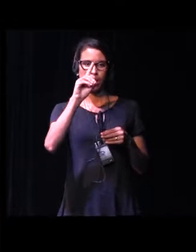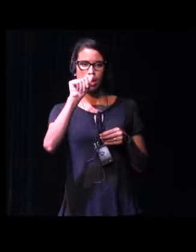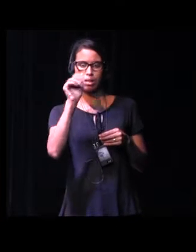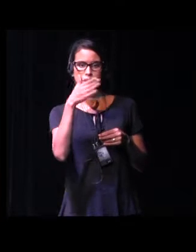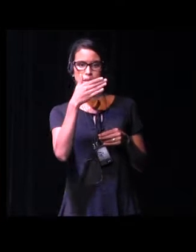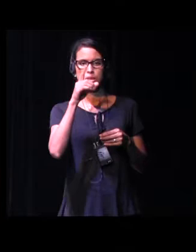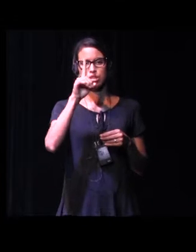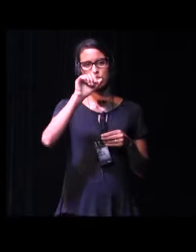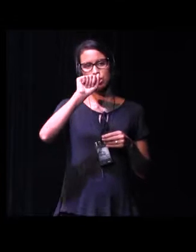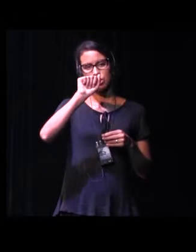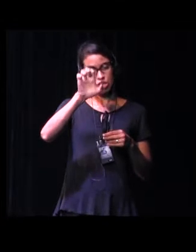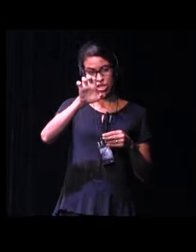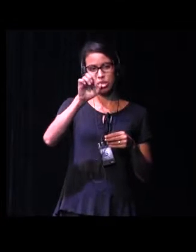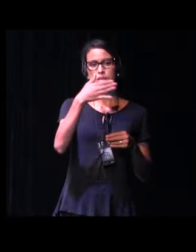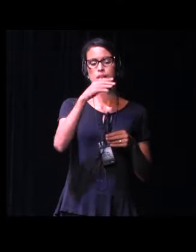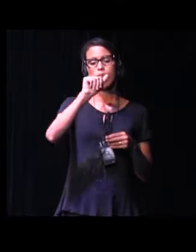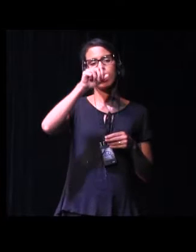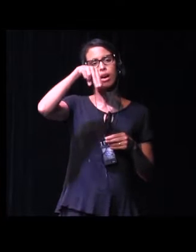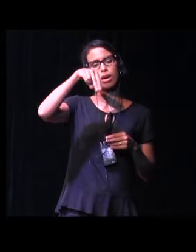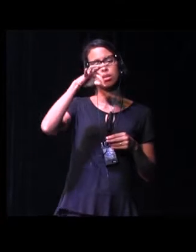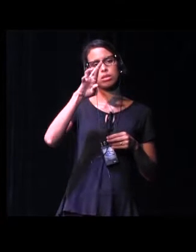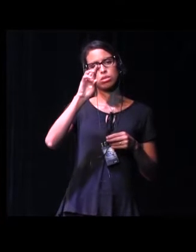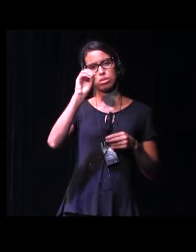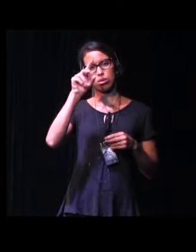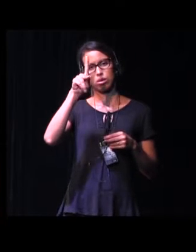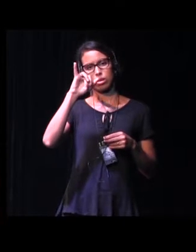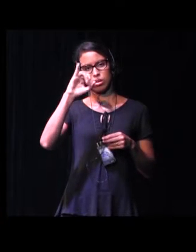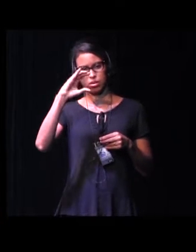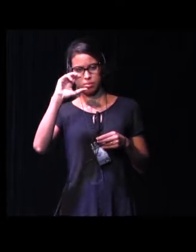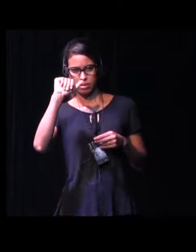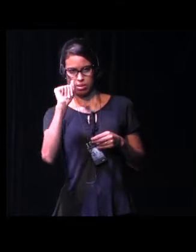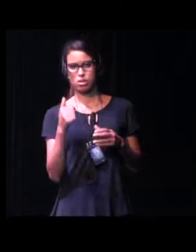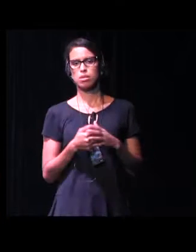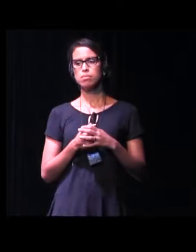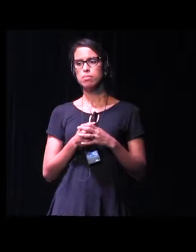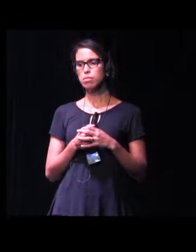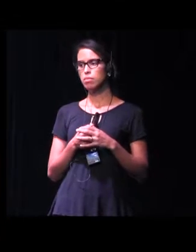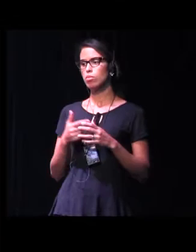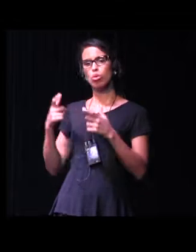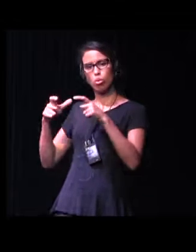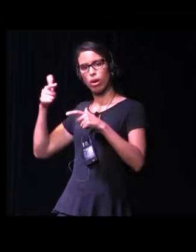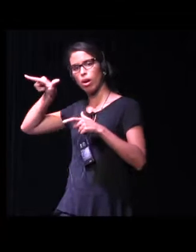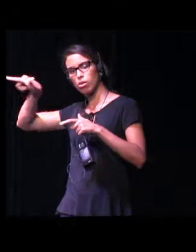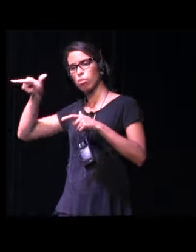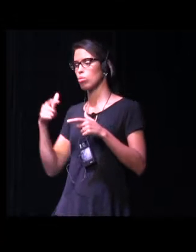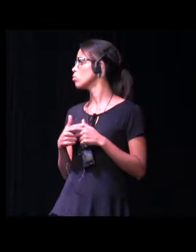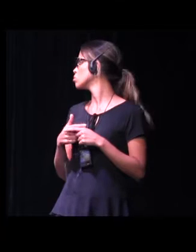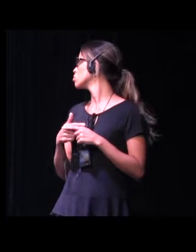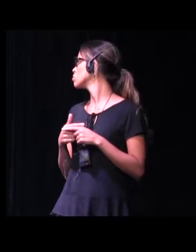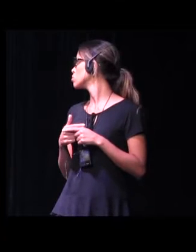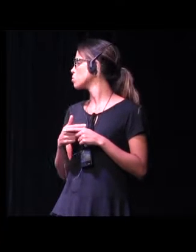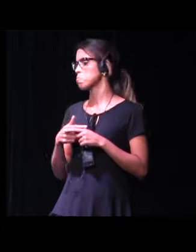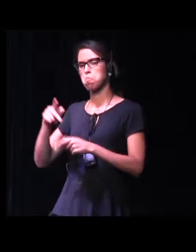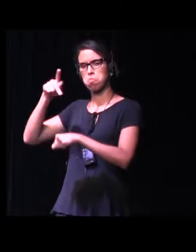Sacada de Balcão de Antioquia. E com o centro cívico, o principal. Aqui